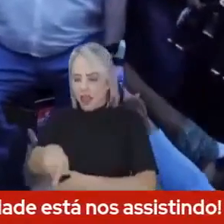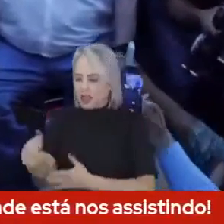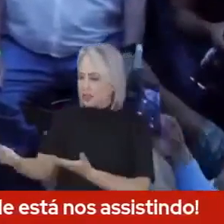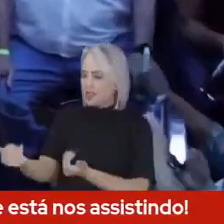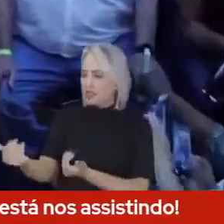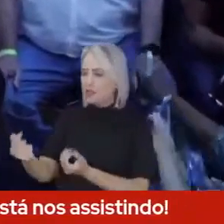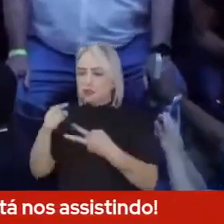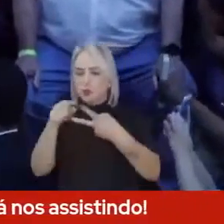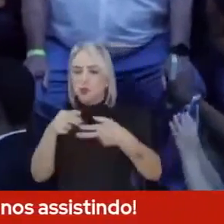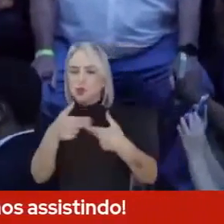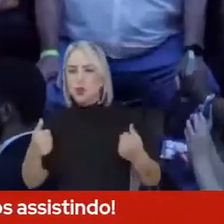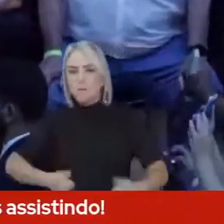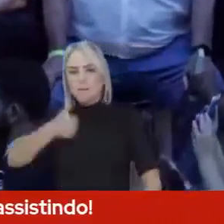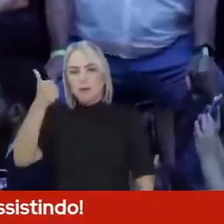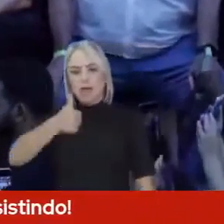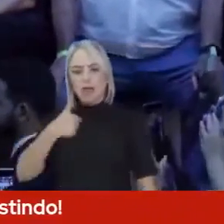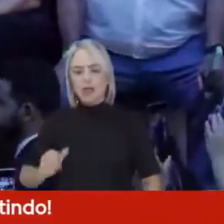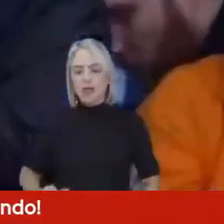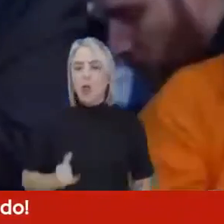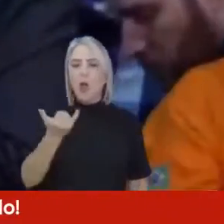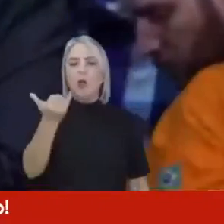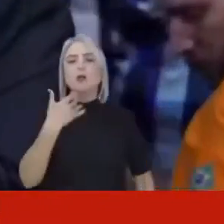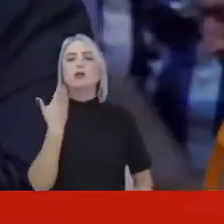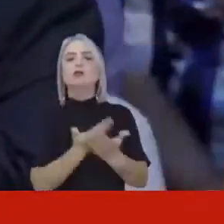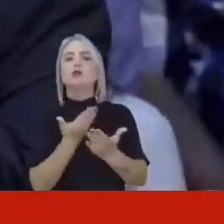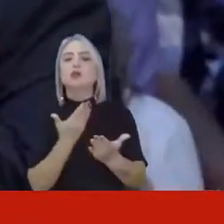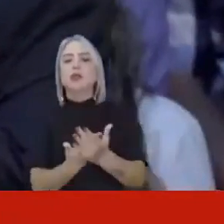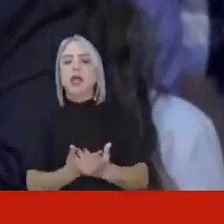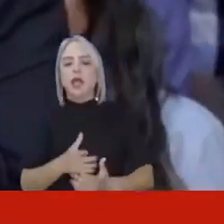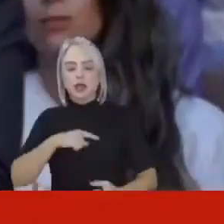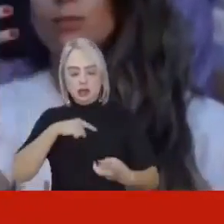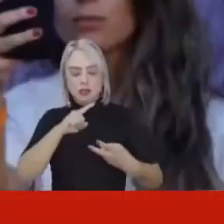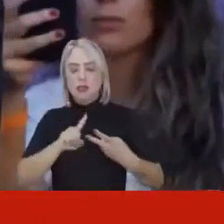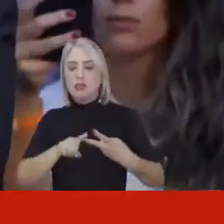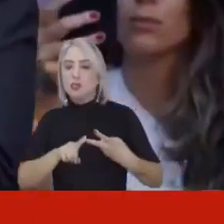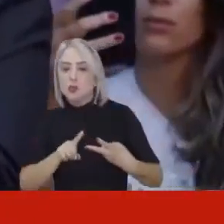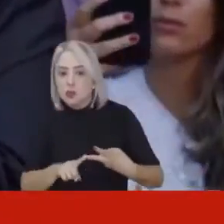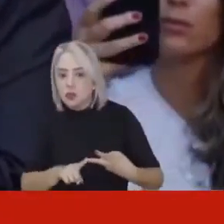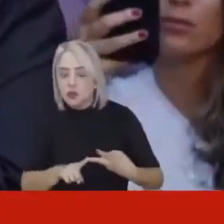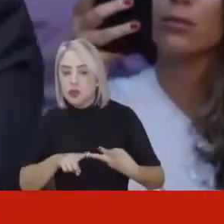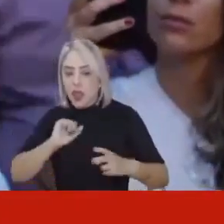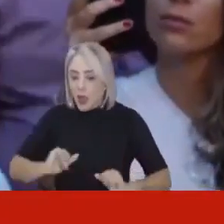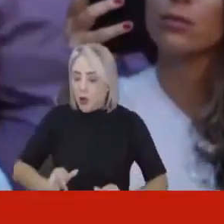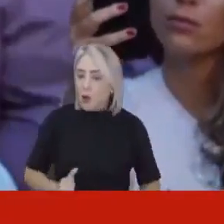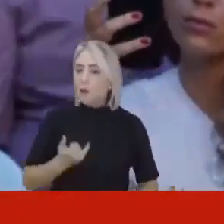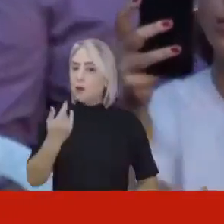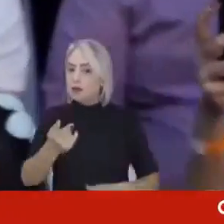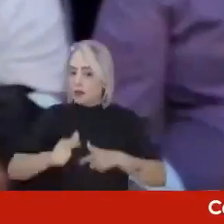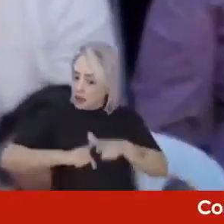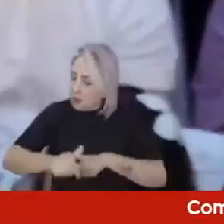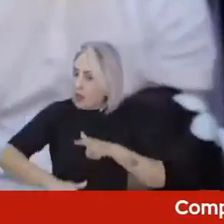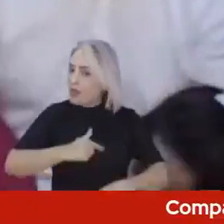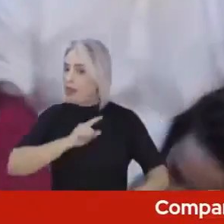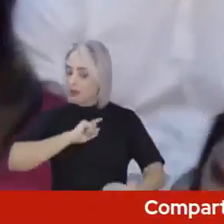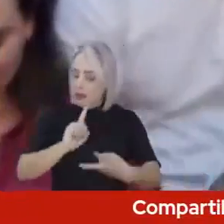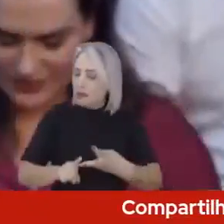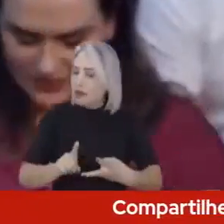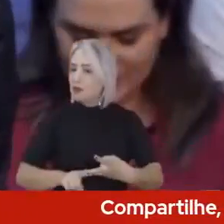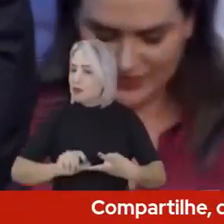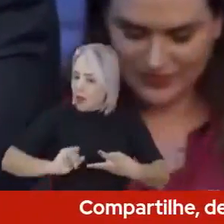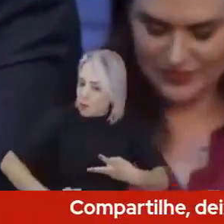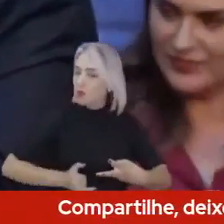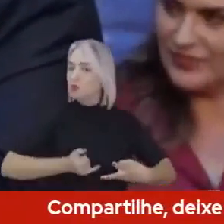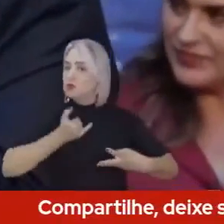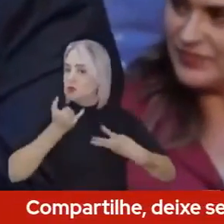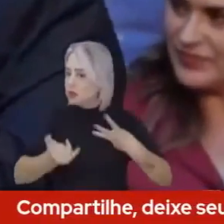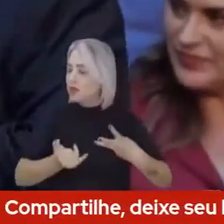Primeiro, a oportunidade de estudar. Terceiro, segunda, a oportunidade de trabalhar. E terceiro, a